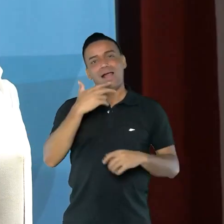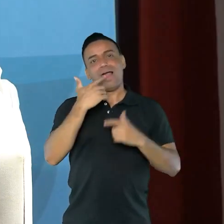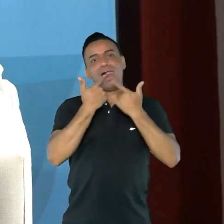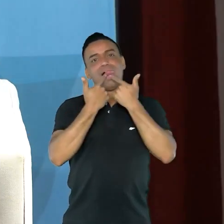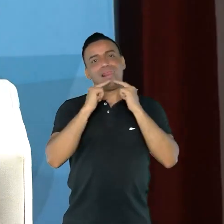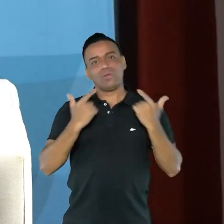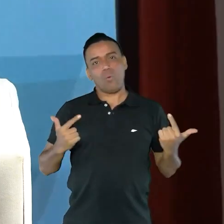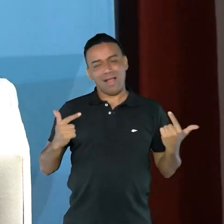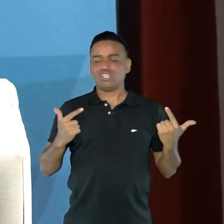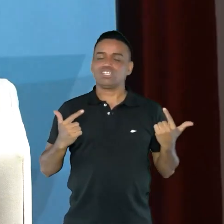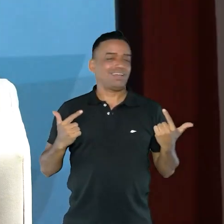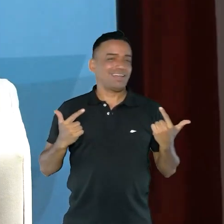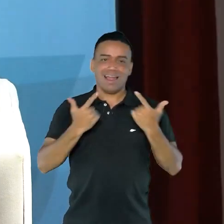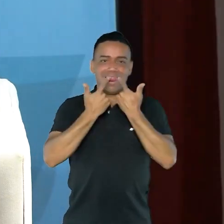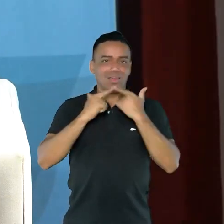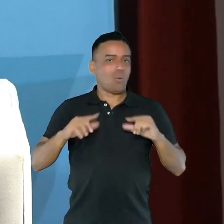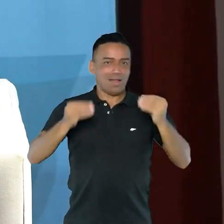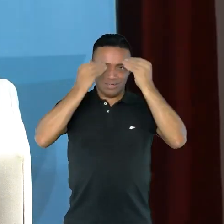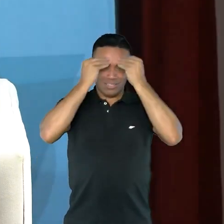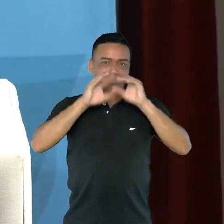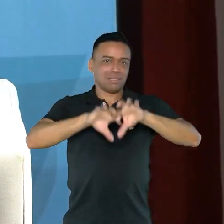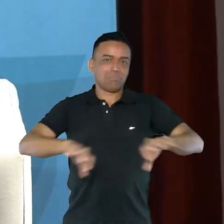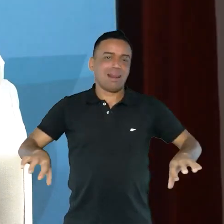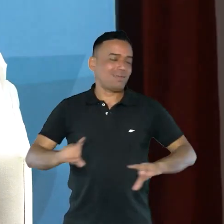né? Mas, voltando a essa questão,